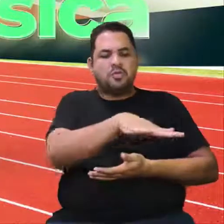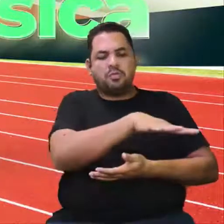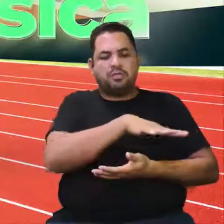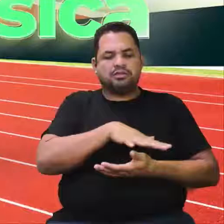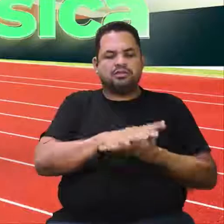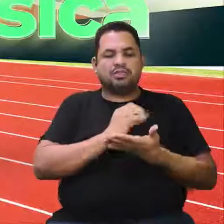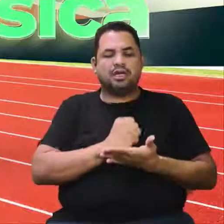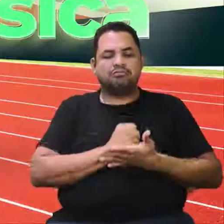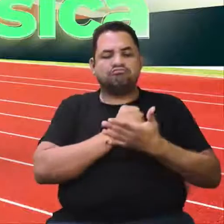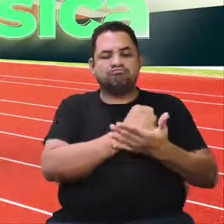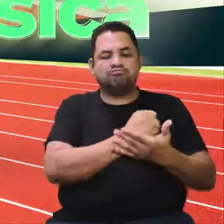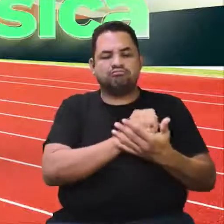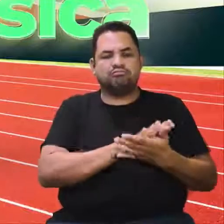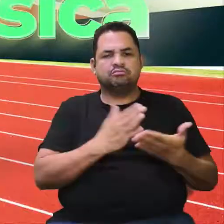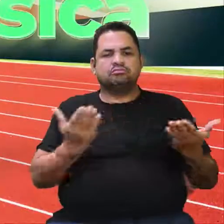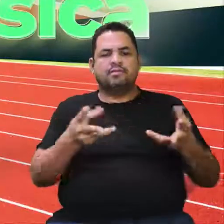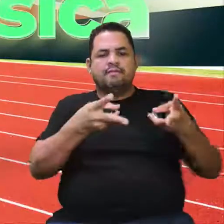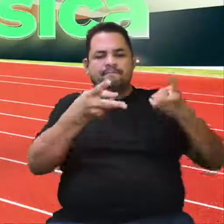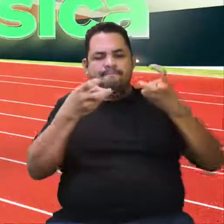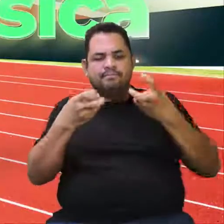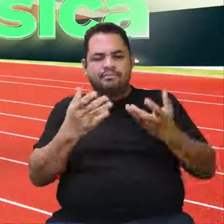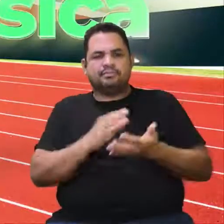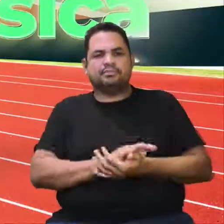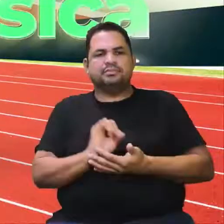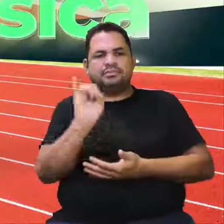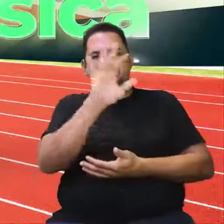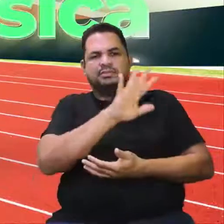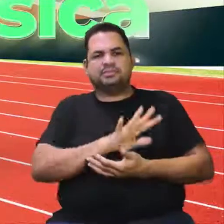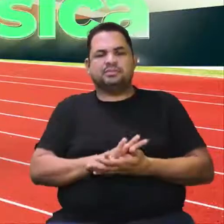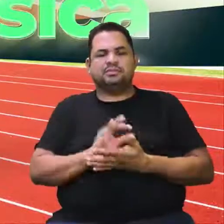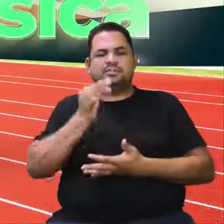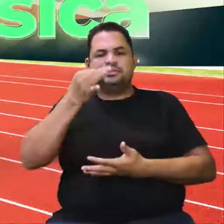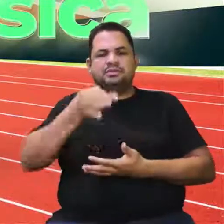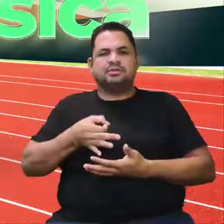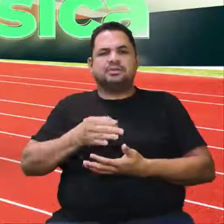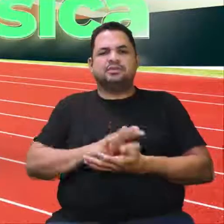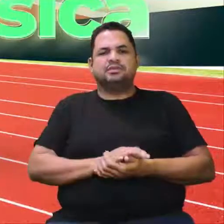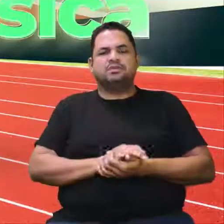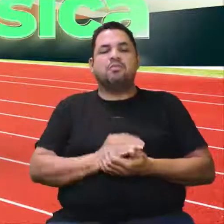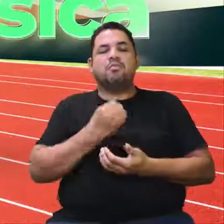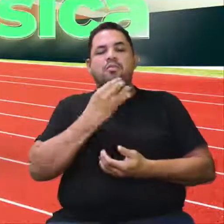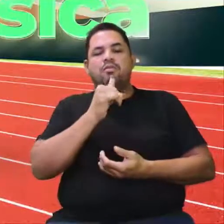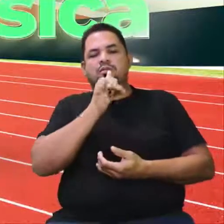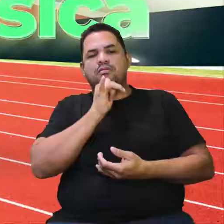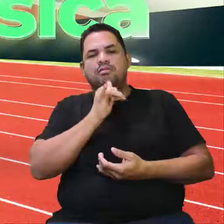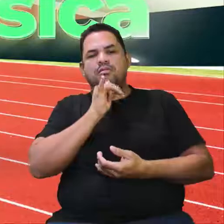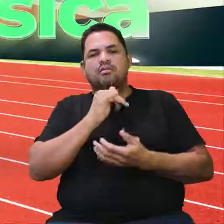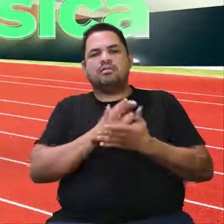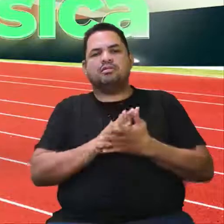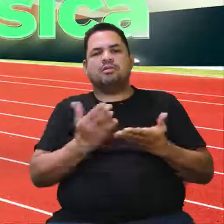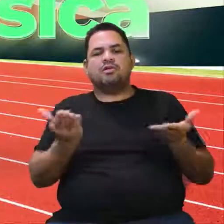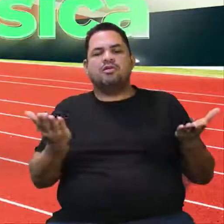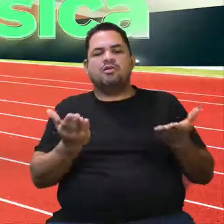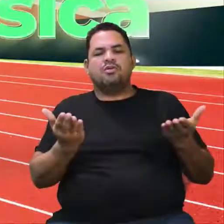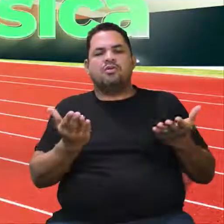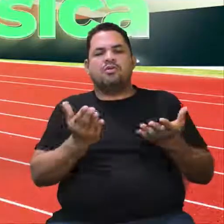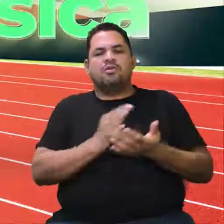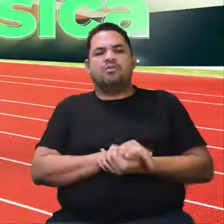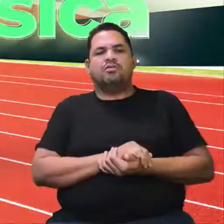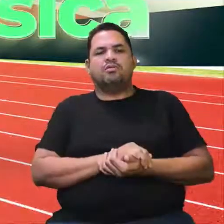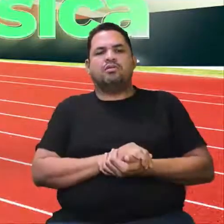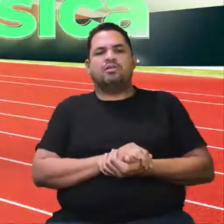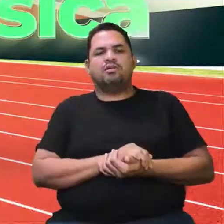estar favorecendo aí nessa leitura também dessa minha imagem, certo? Um bom exemplo também agora nas Olimpíadas, né? A gente